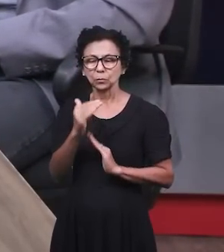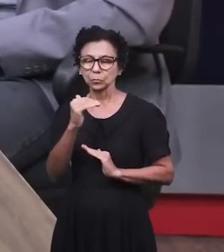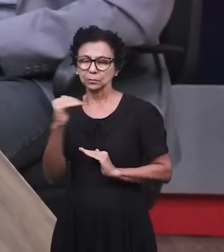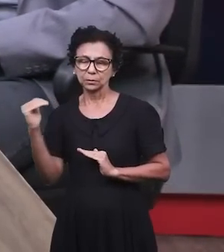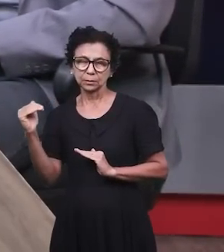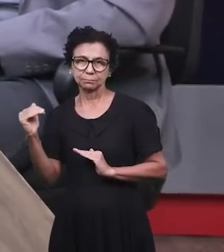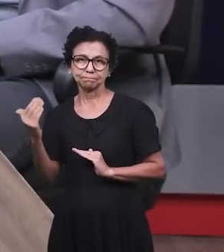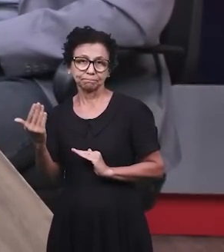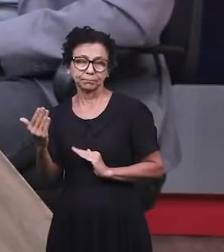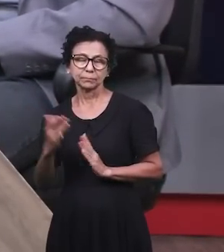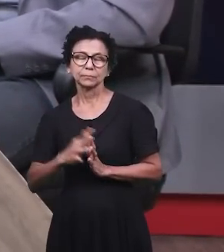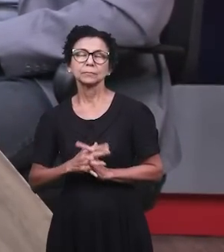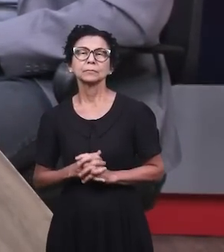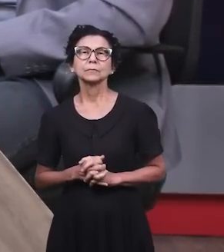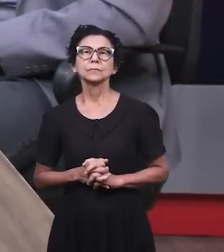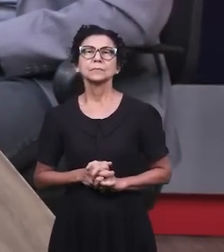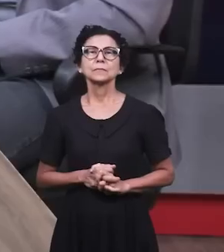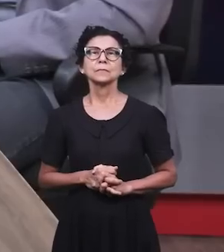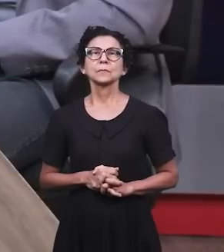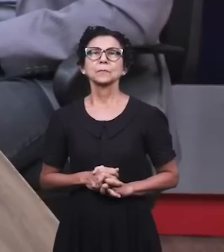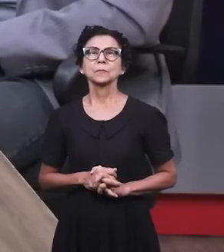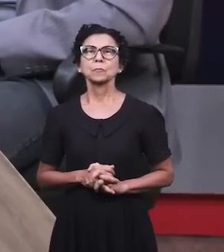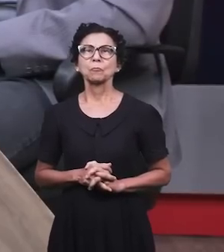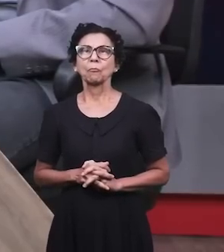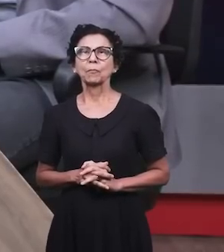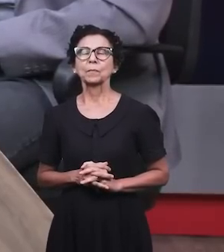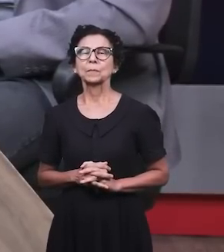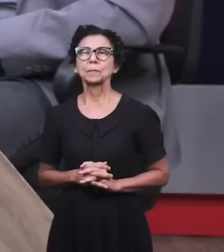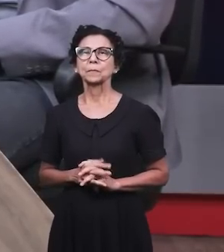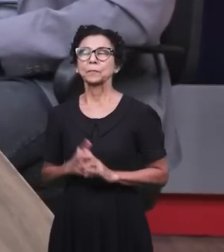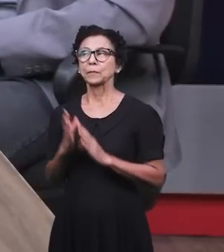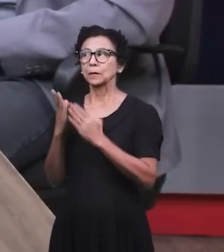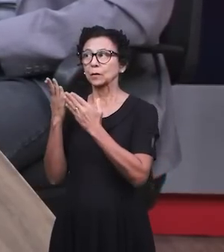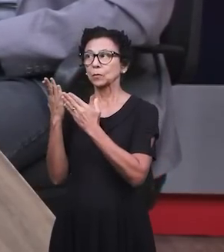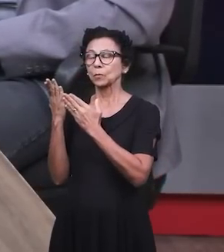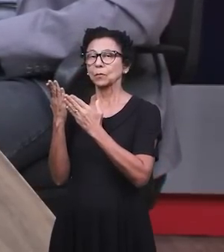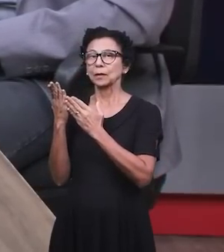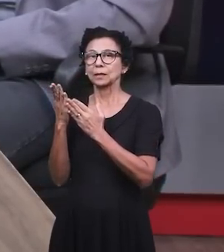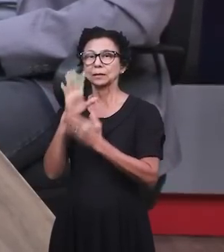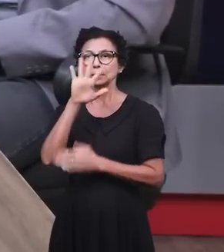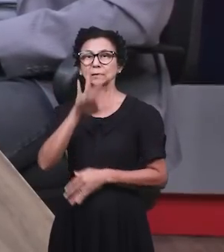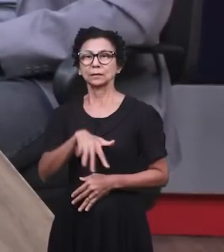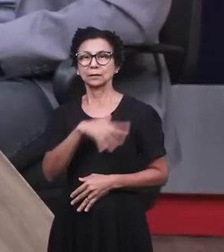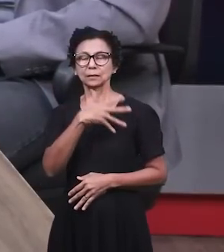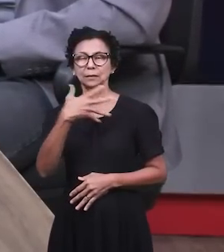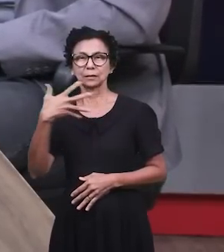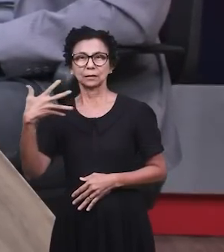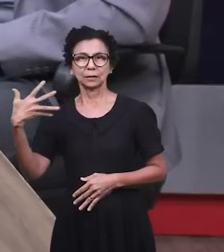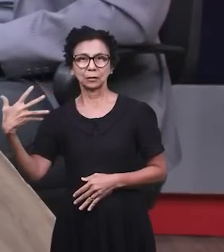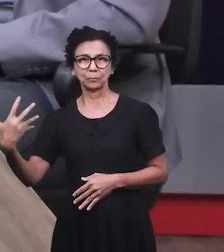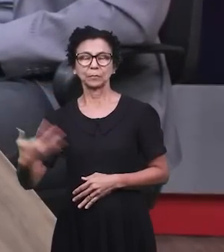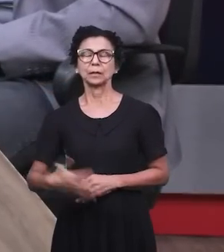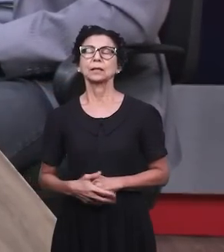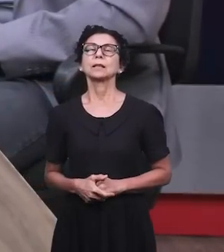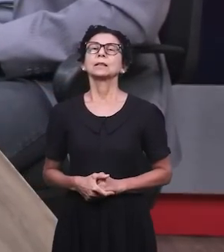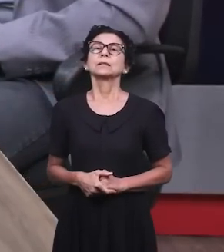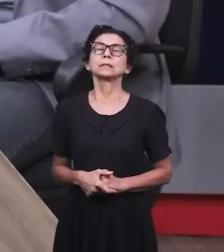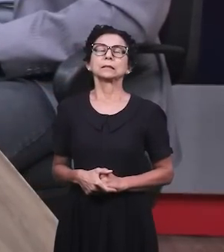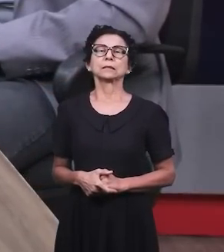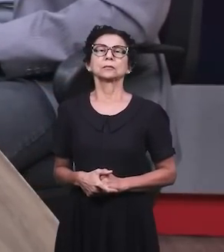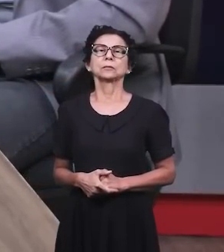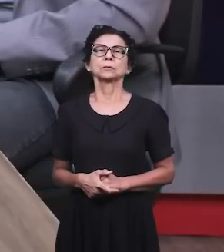veja que com esse alinhamento, né, você vai gerando letras que estão dispostas